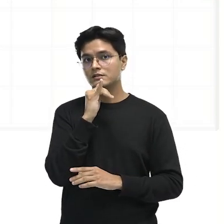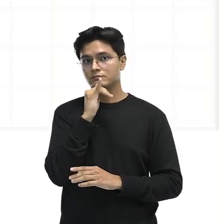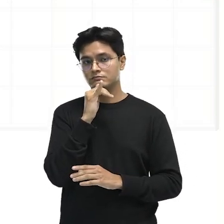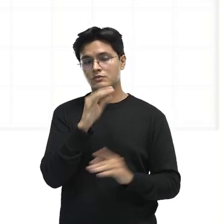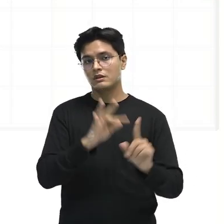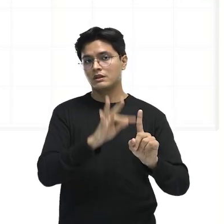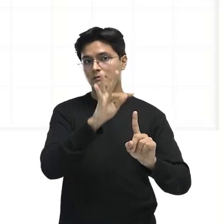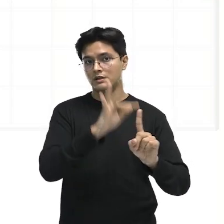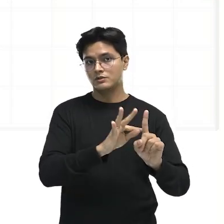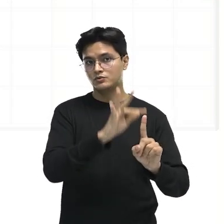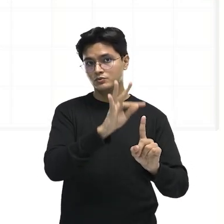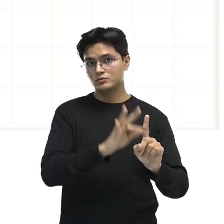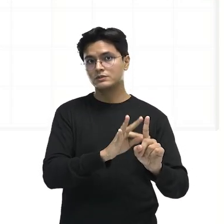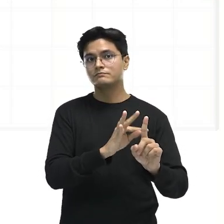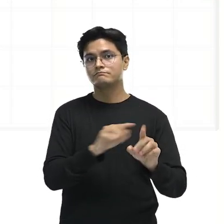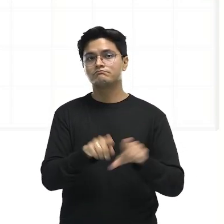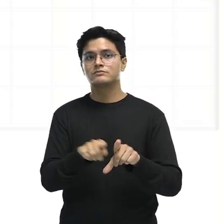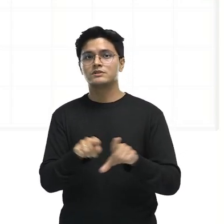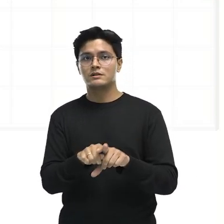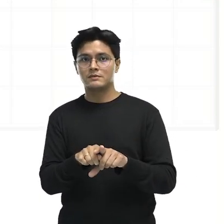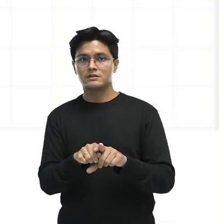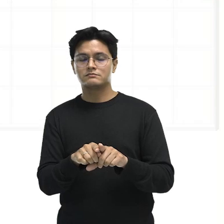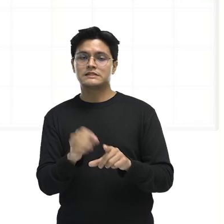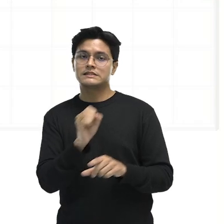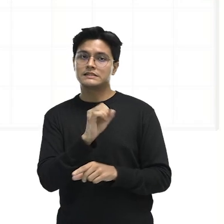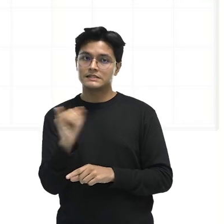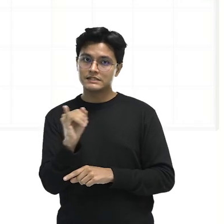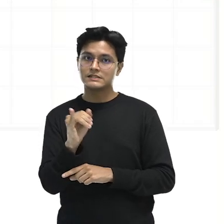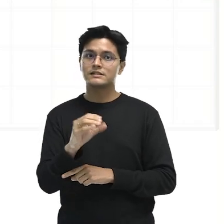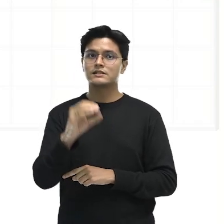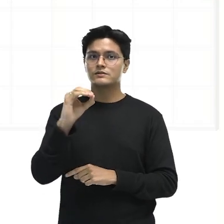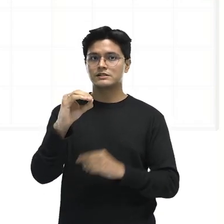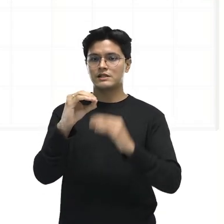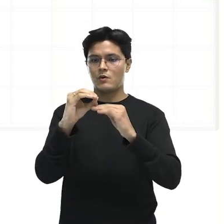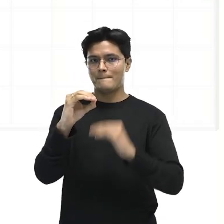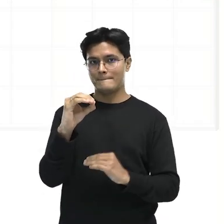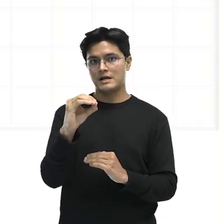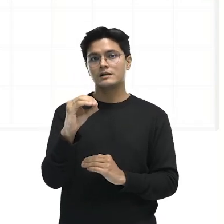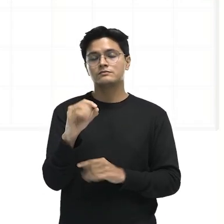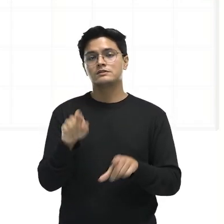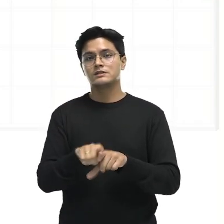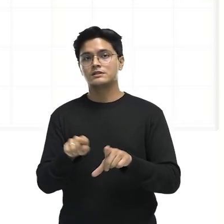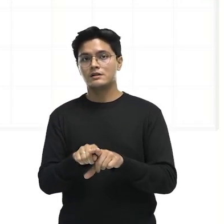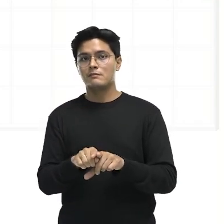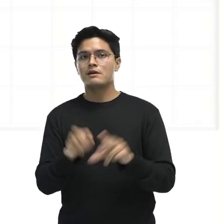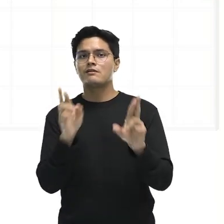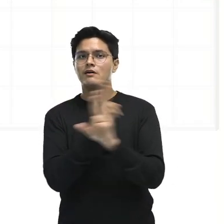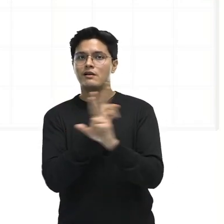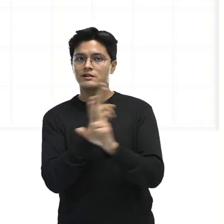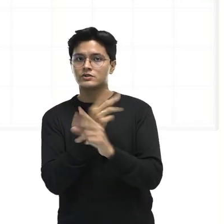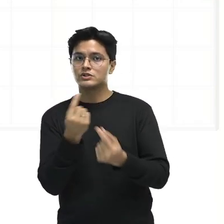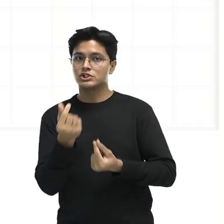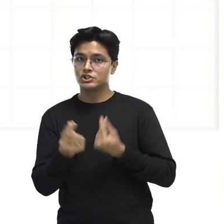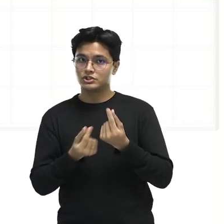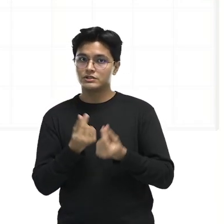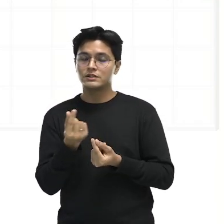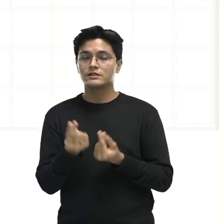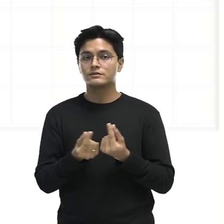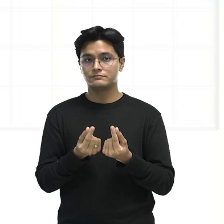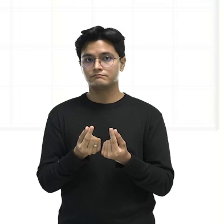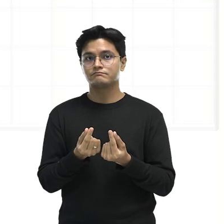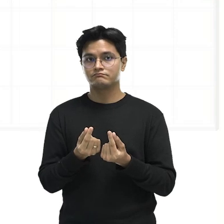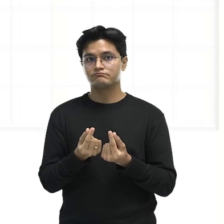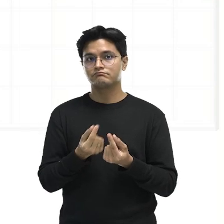de temperaturas, tá? Abaixo de zero, nas relações monetárias, ou seja,